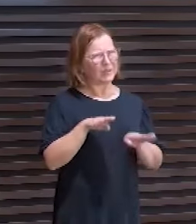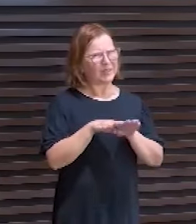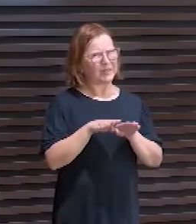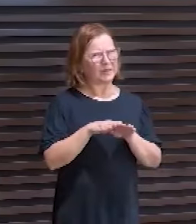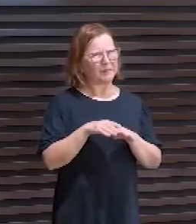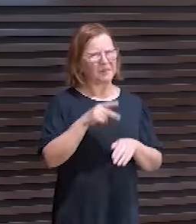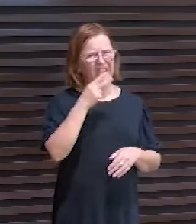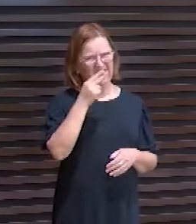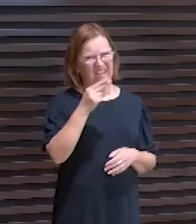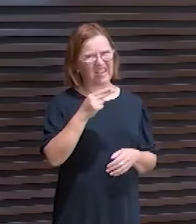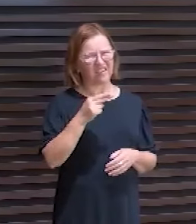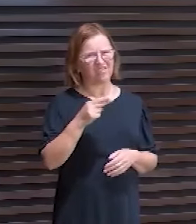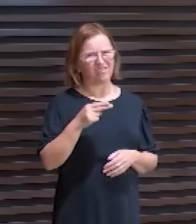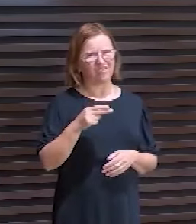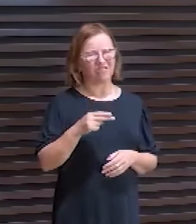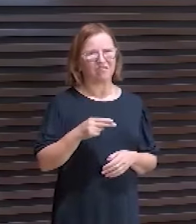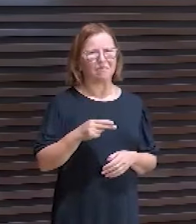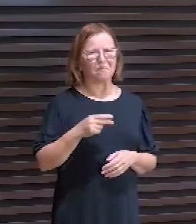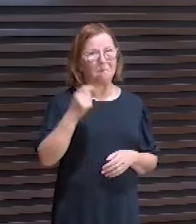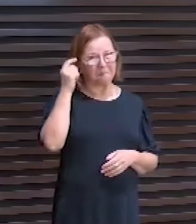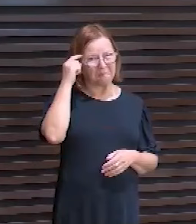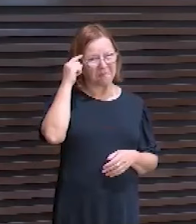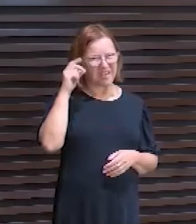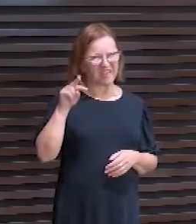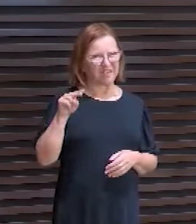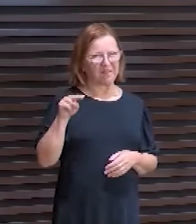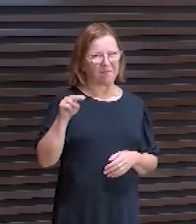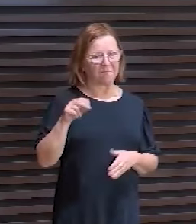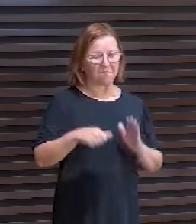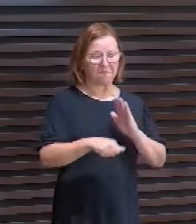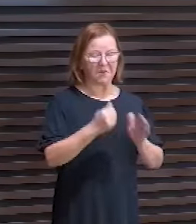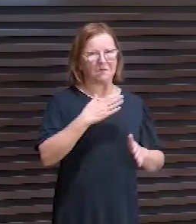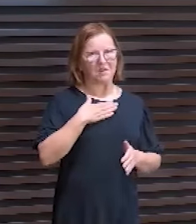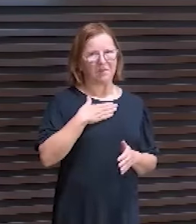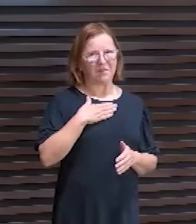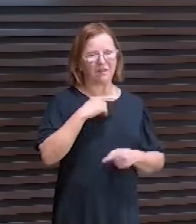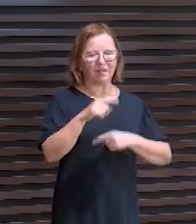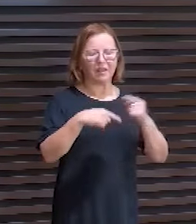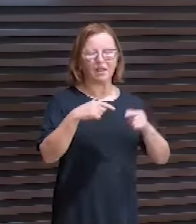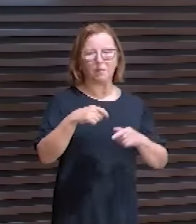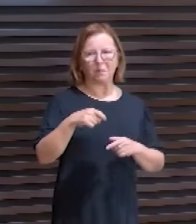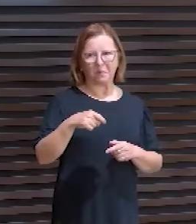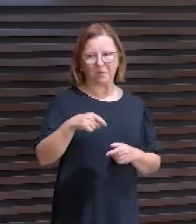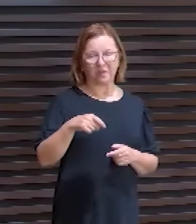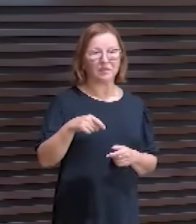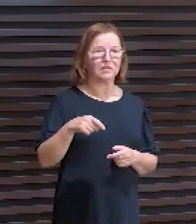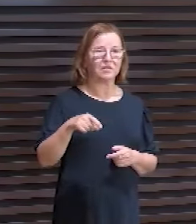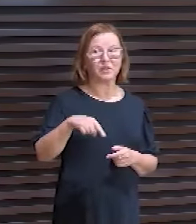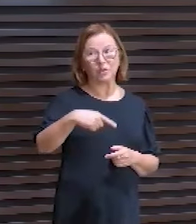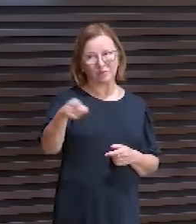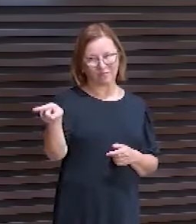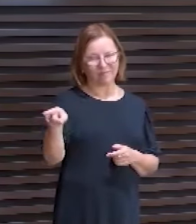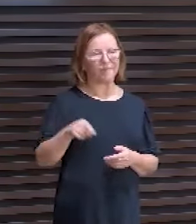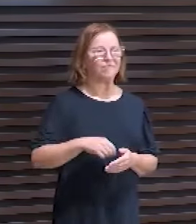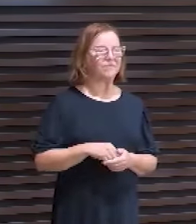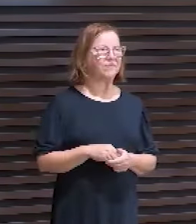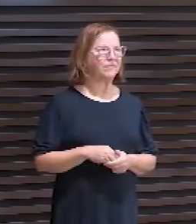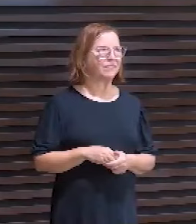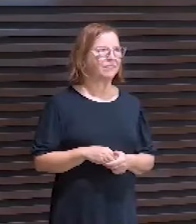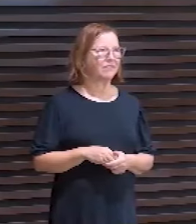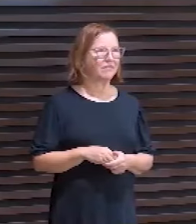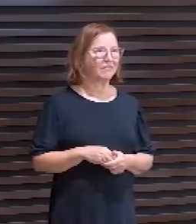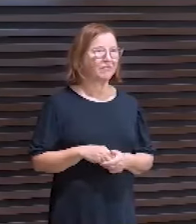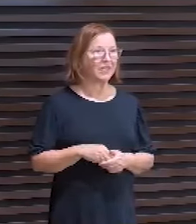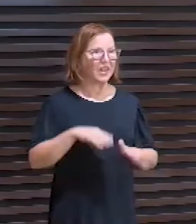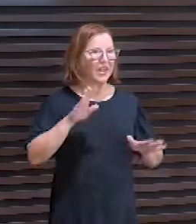bolacha e quando eu penso primeiro em mim e depois nos outros às vezes em